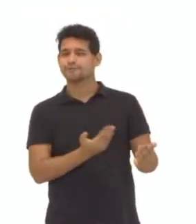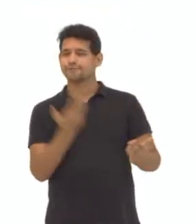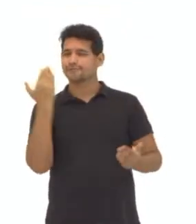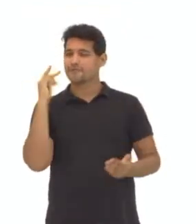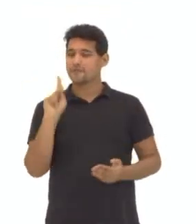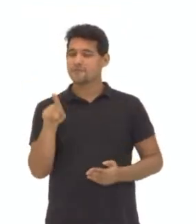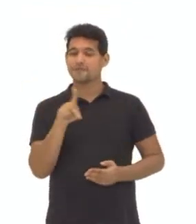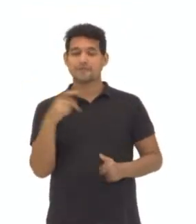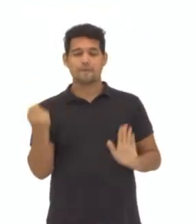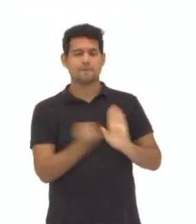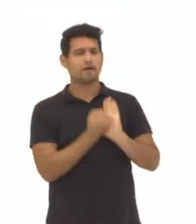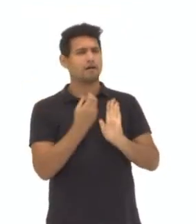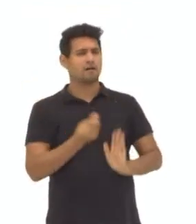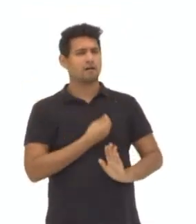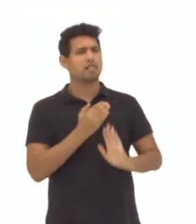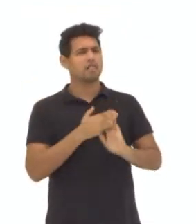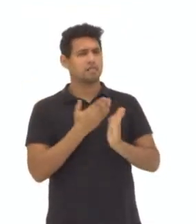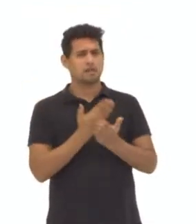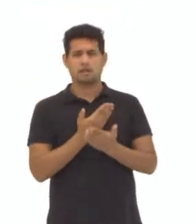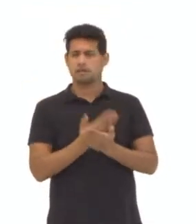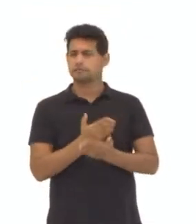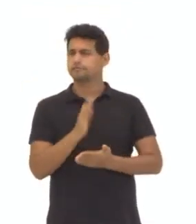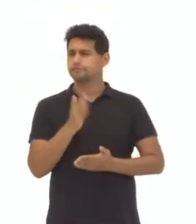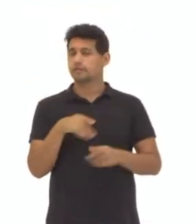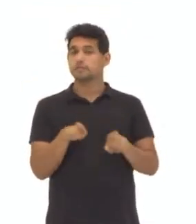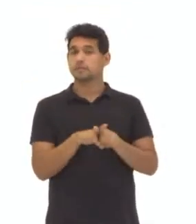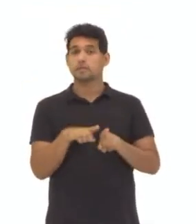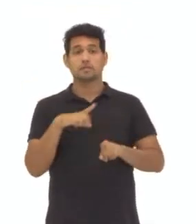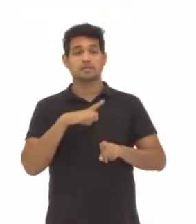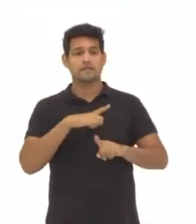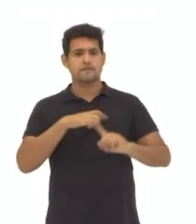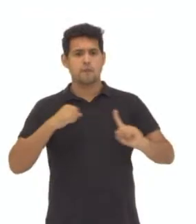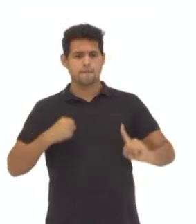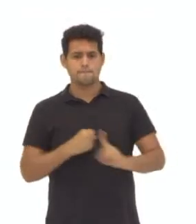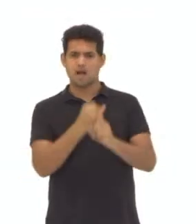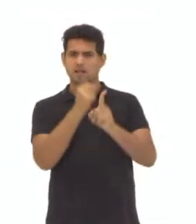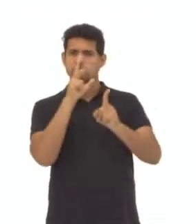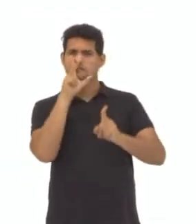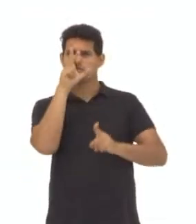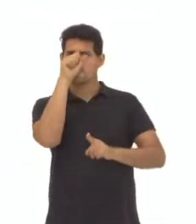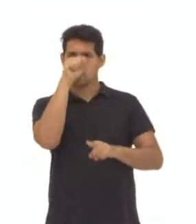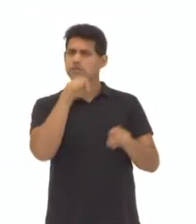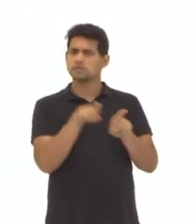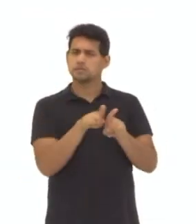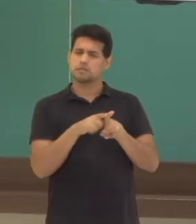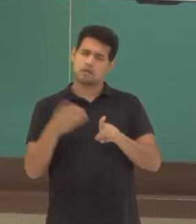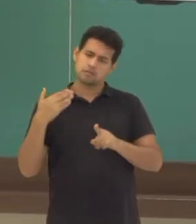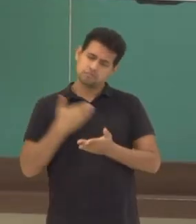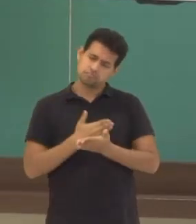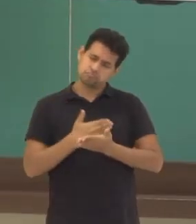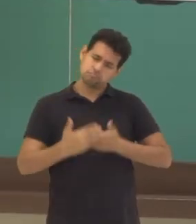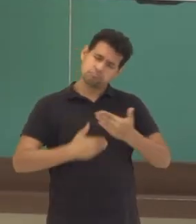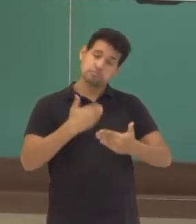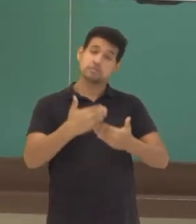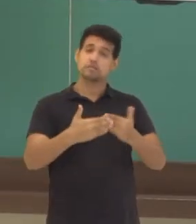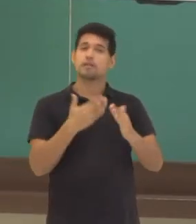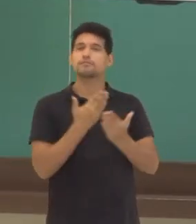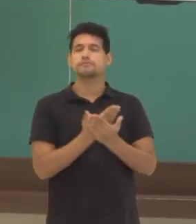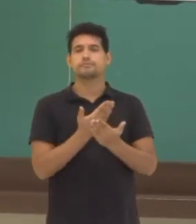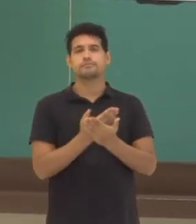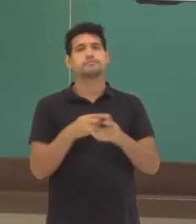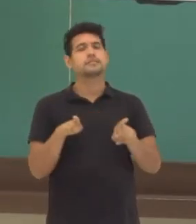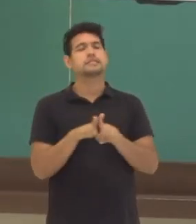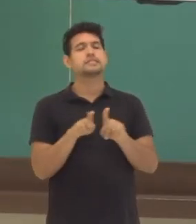que marcou ali a sua vida escolar, né, causou grande impacto ali nos seus primeiros anos de escola e